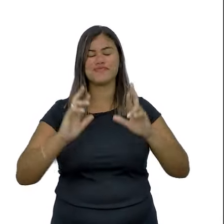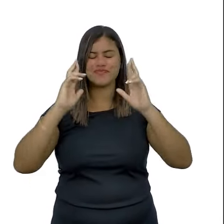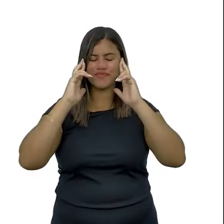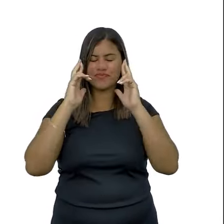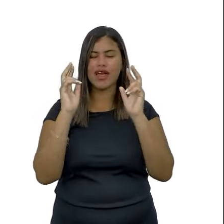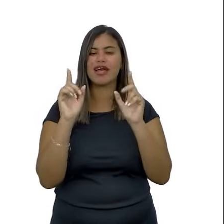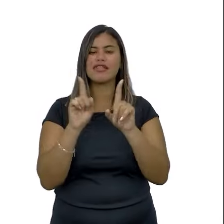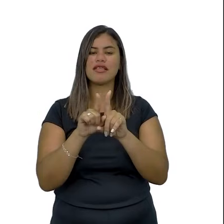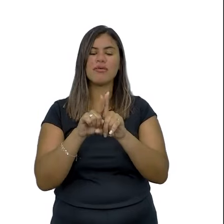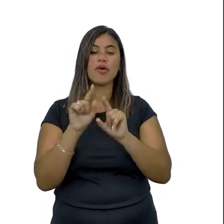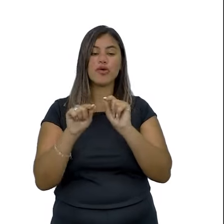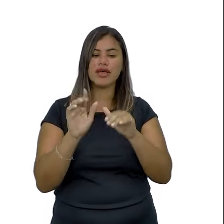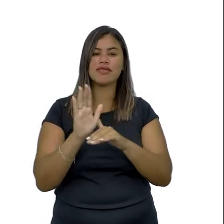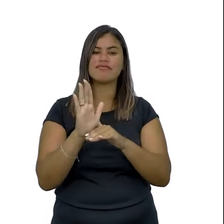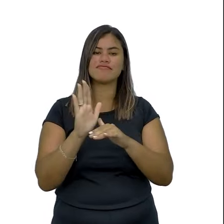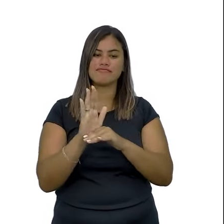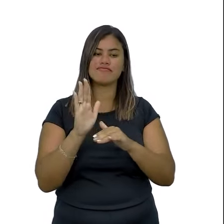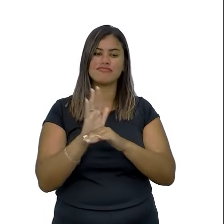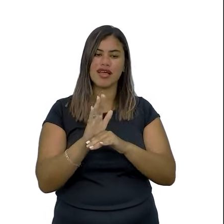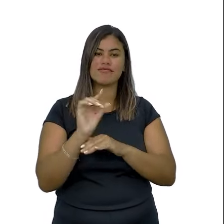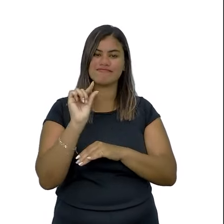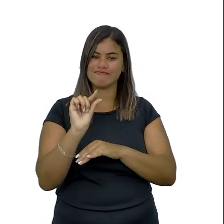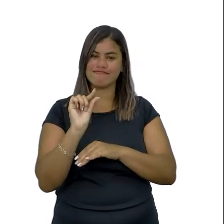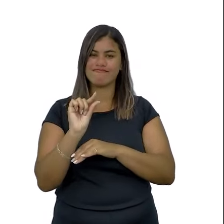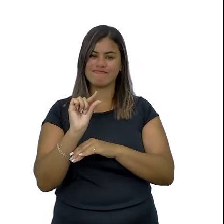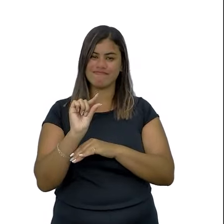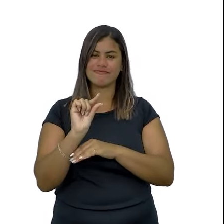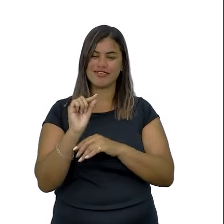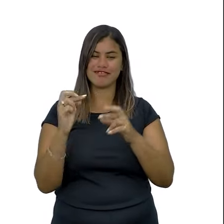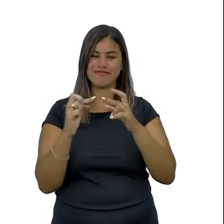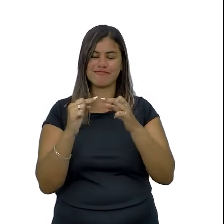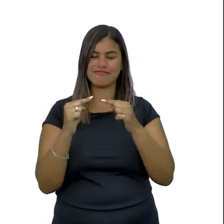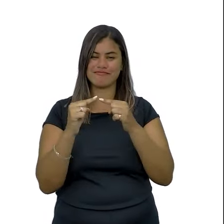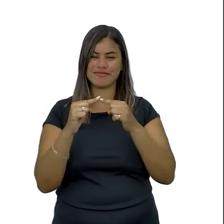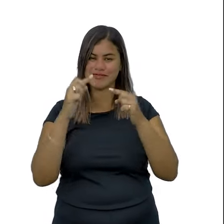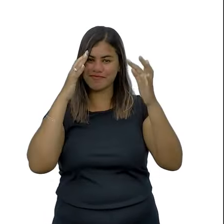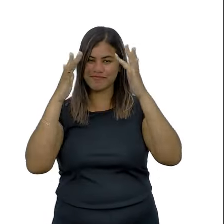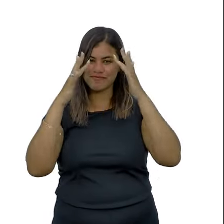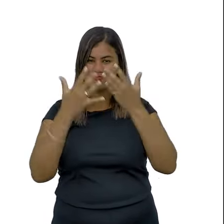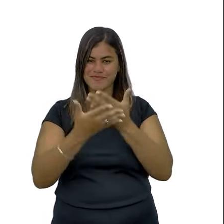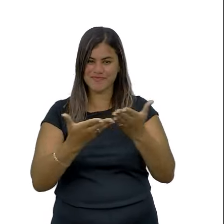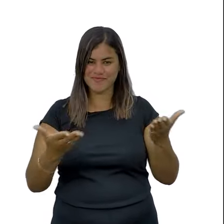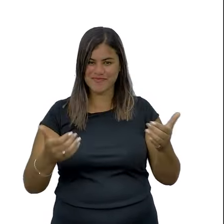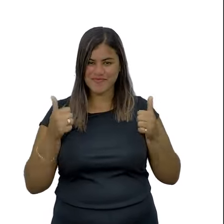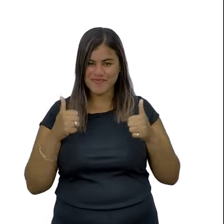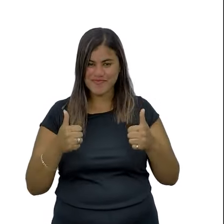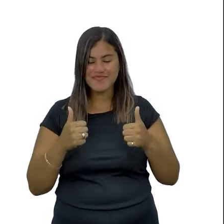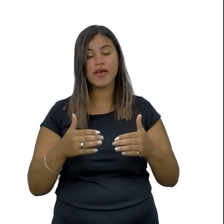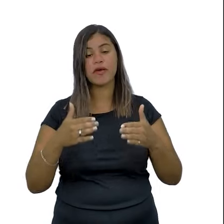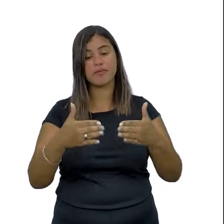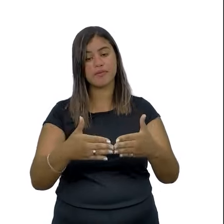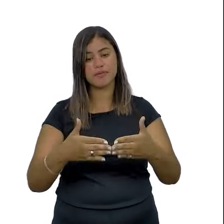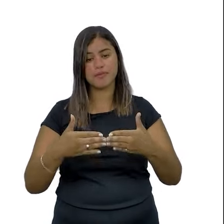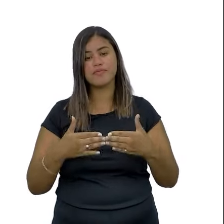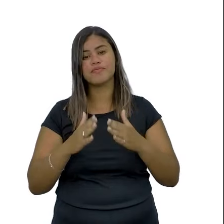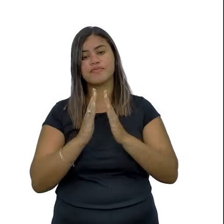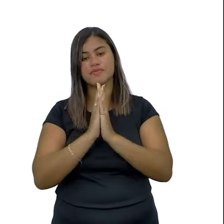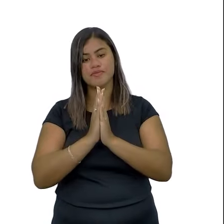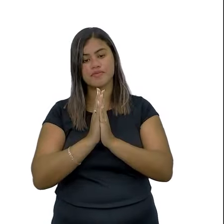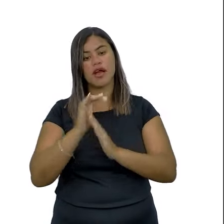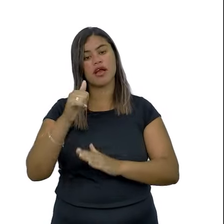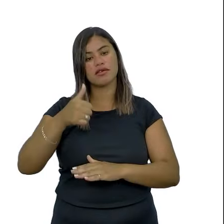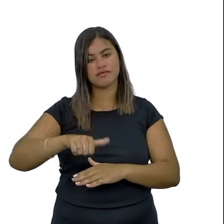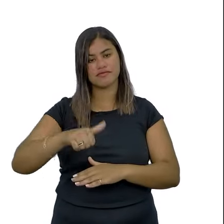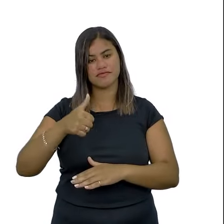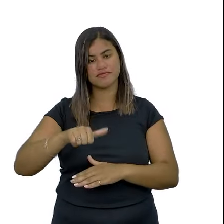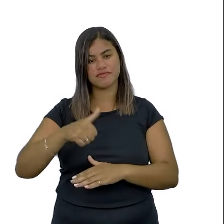também ter contribuído um pouquinho com as reflexões de vocês. Peço que, por favor,